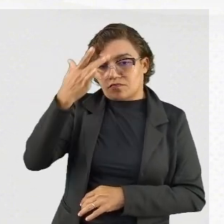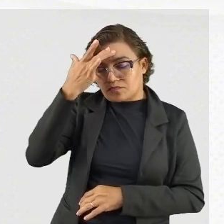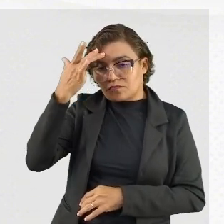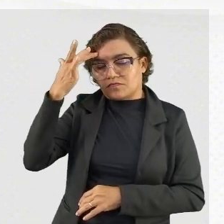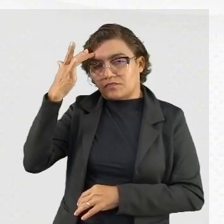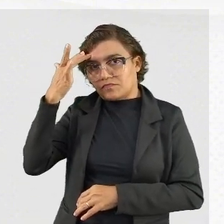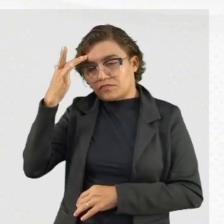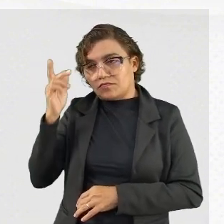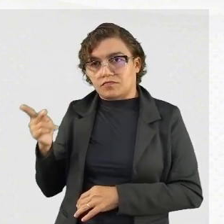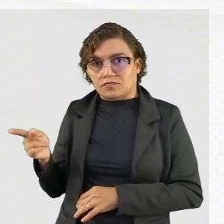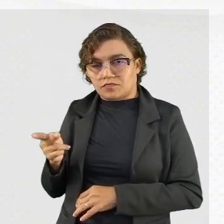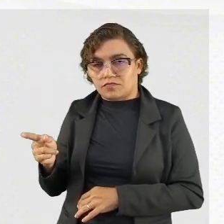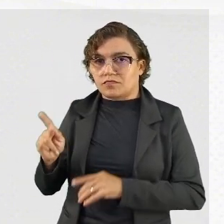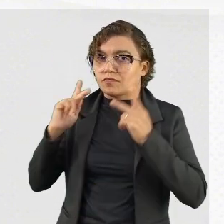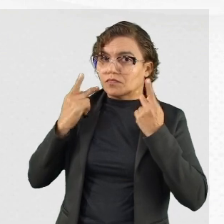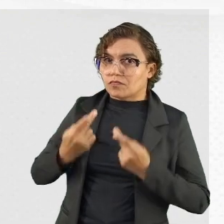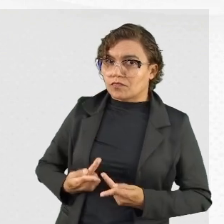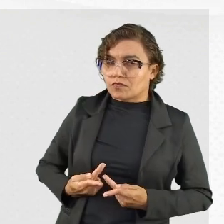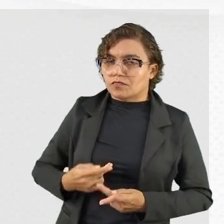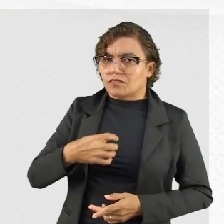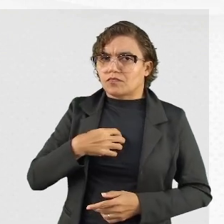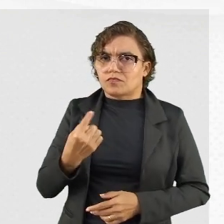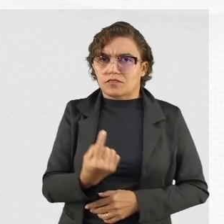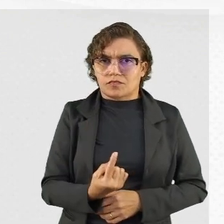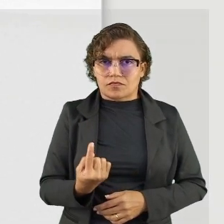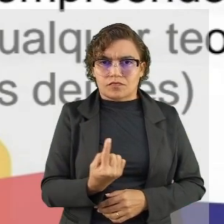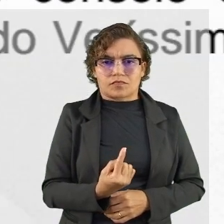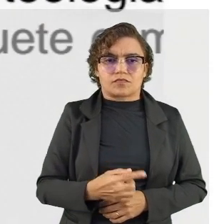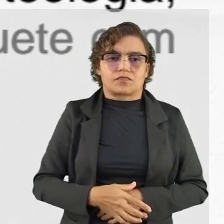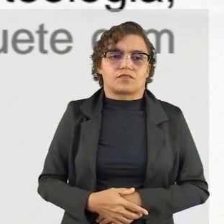homem ficou sozinho. Olha só.